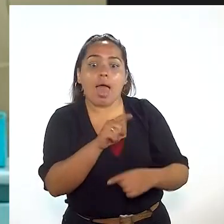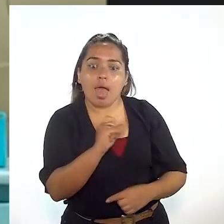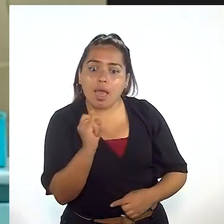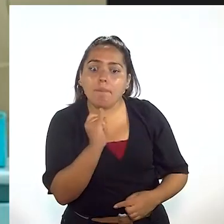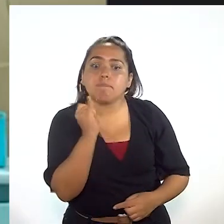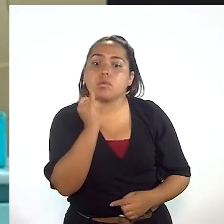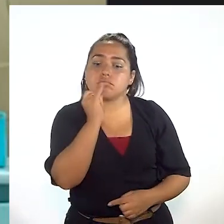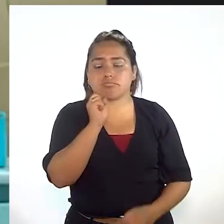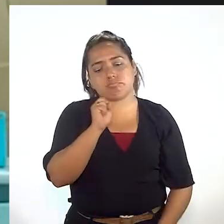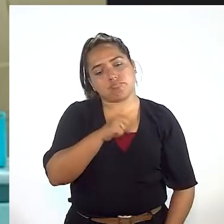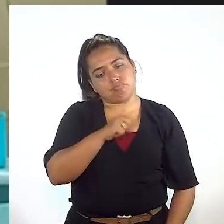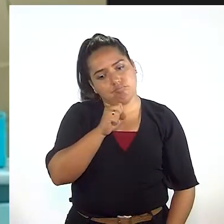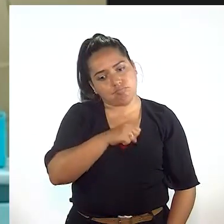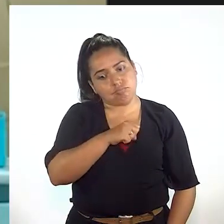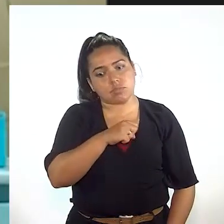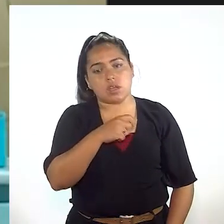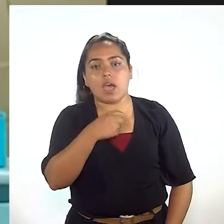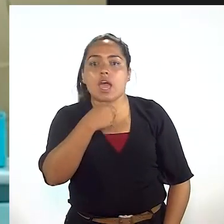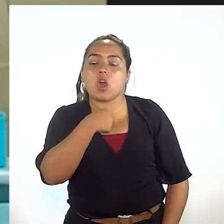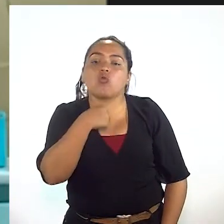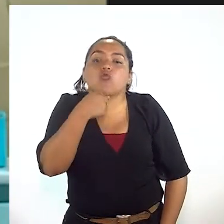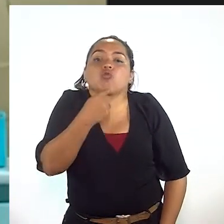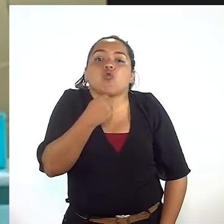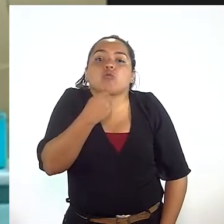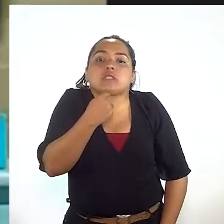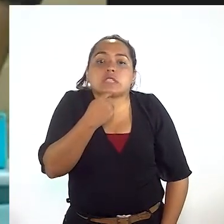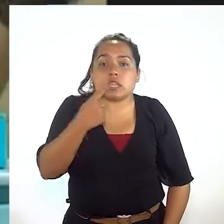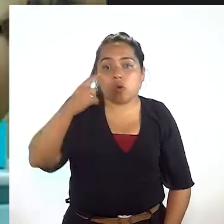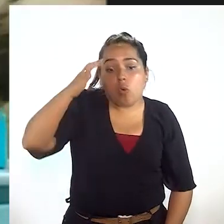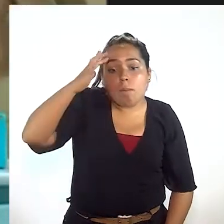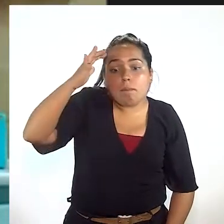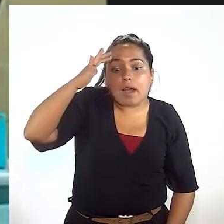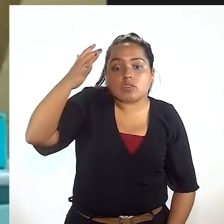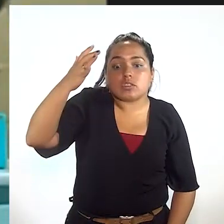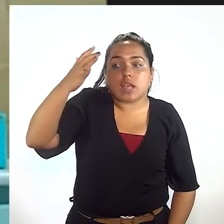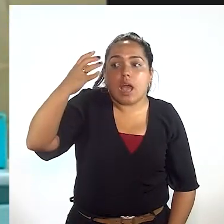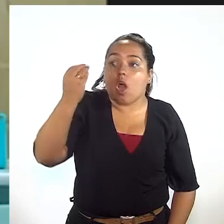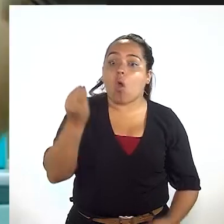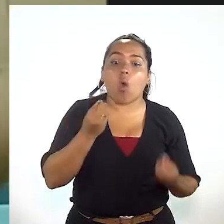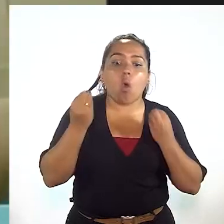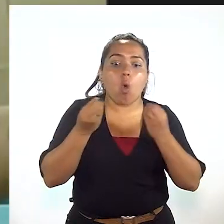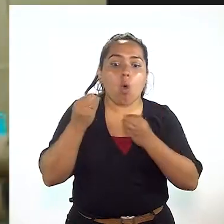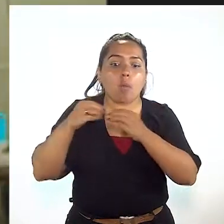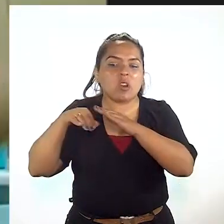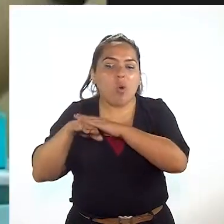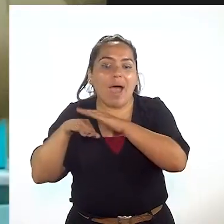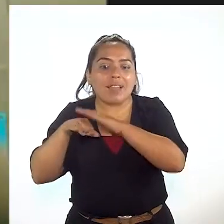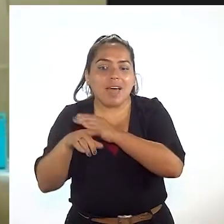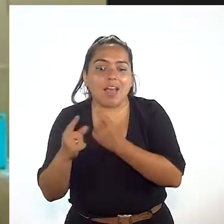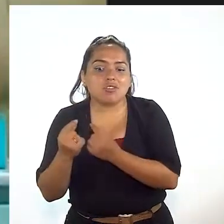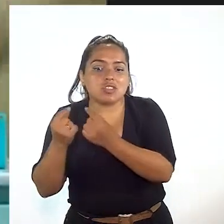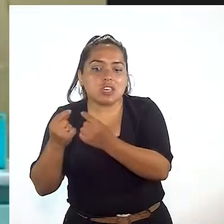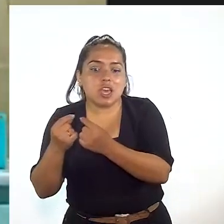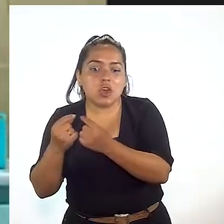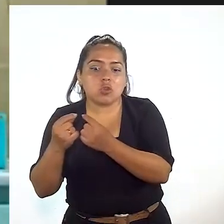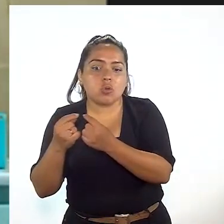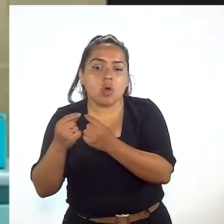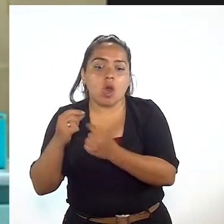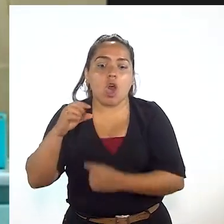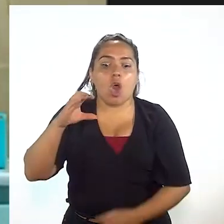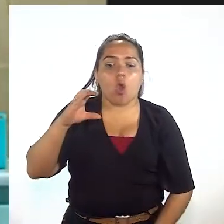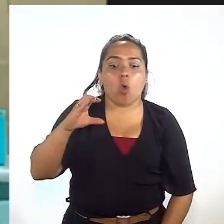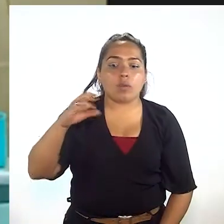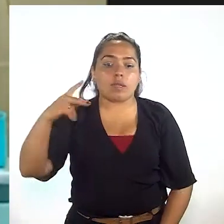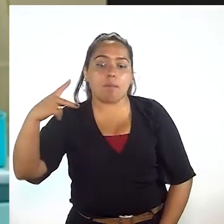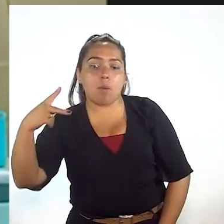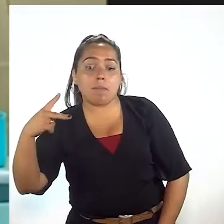seu empreendedorismo é importante, sim. Se não fosse assim, é como meu esposo falou, não estou conseguindo mais juntar na poupança, estou tendo que tirar